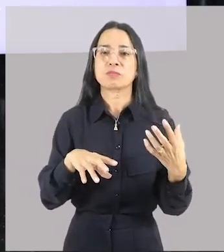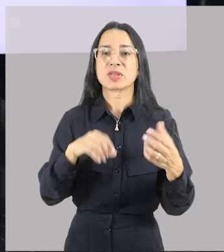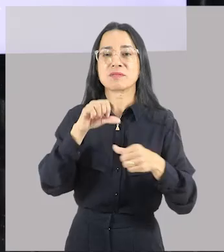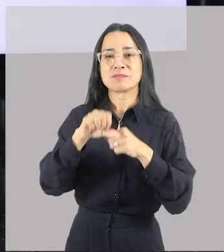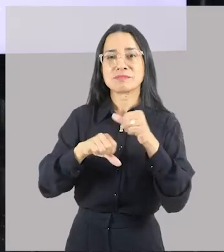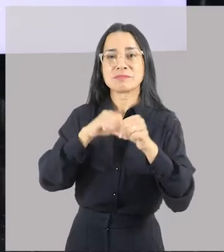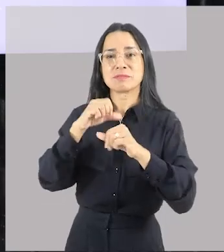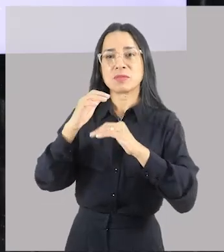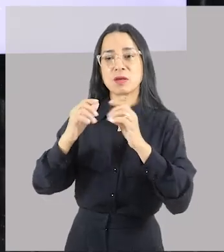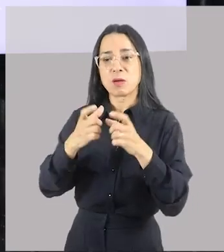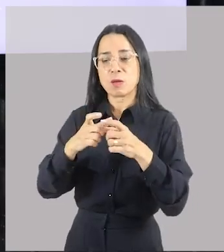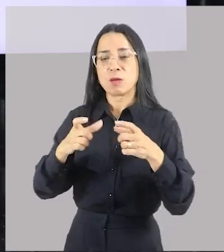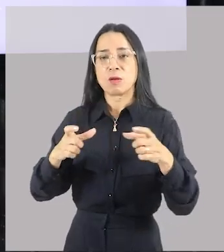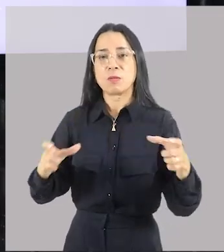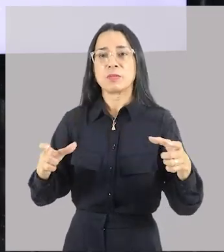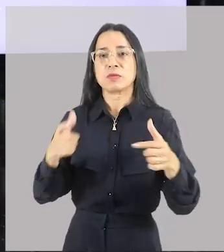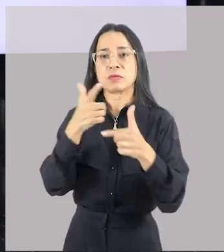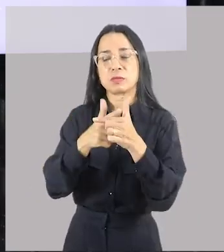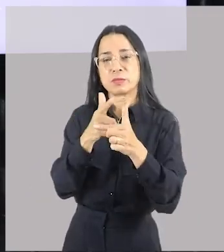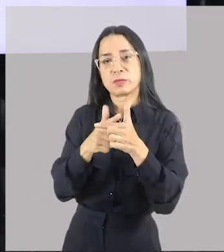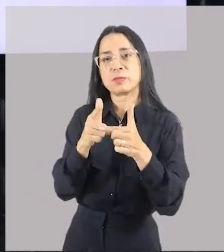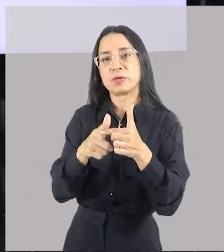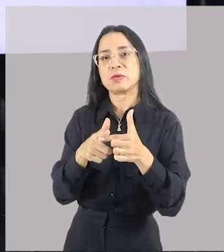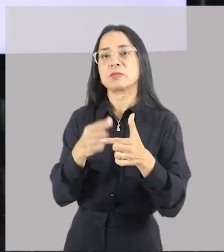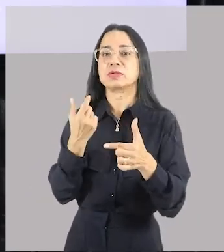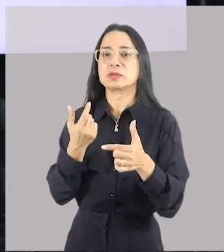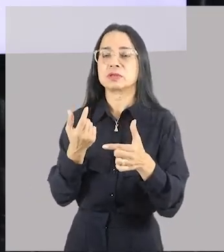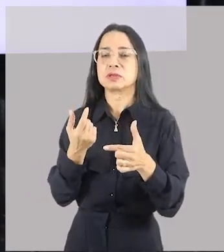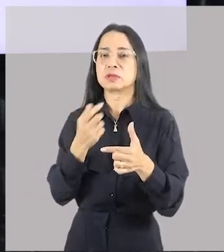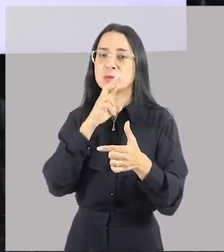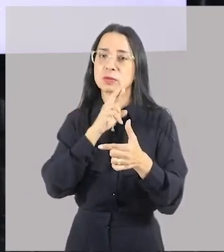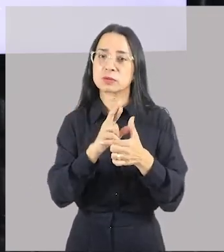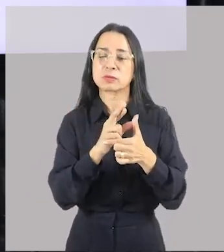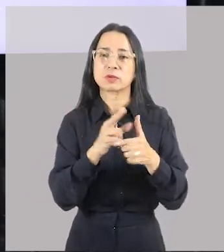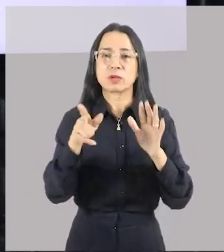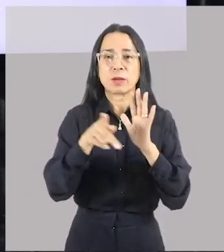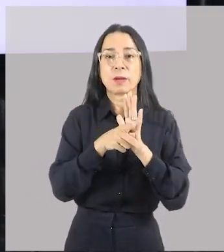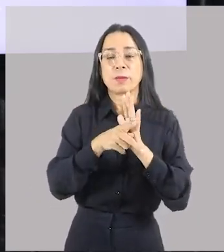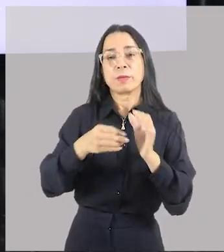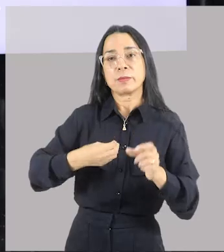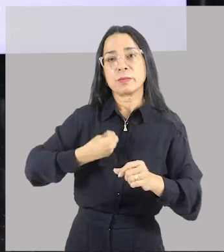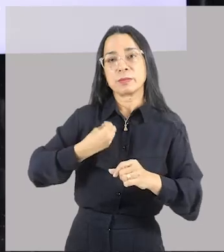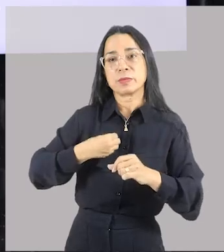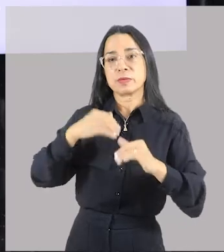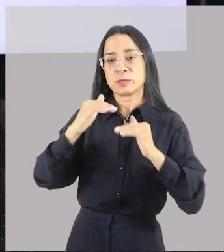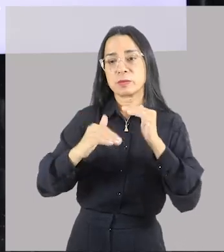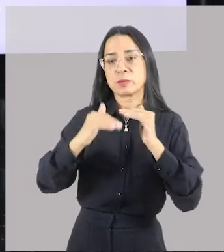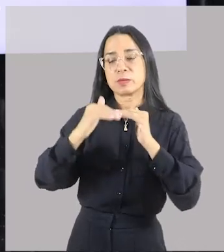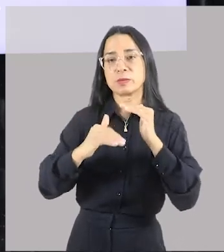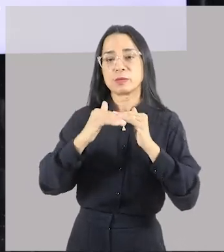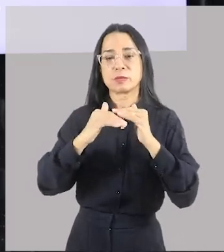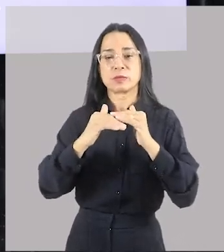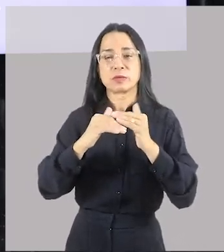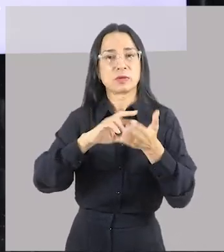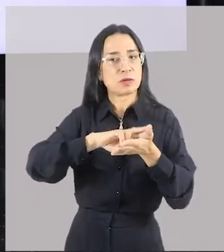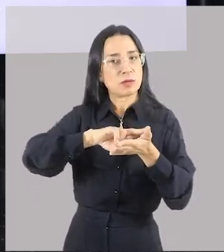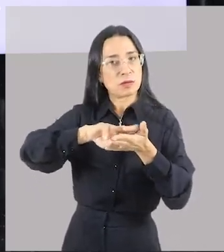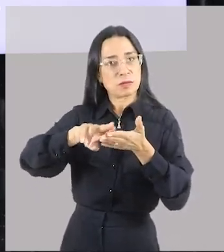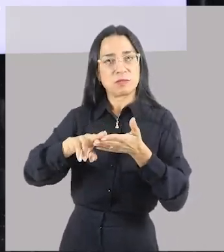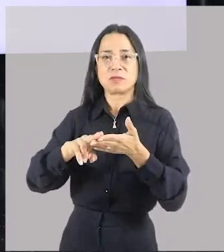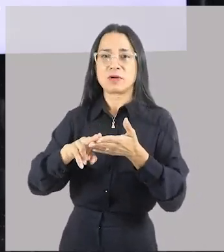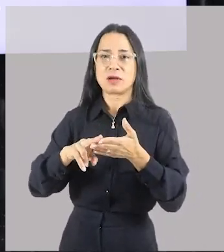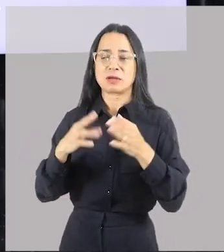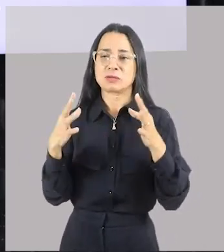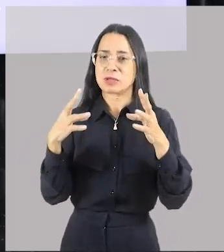muitos problemas que são decorrentes da própria existência da desigualdade. E também vários conflitos. Por exemplo, a pobreza e a